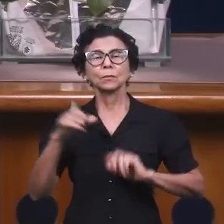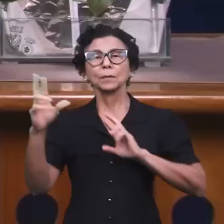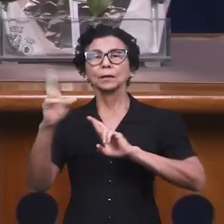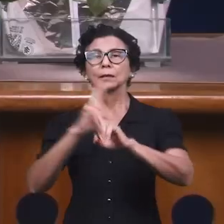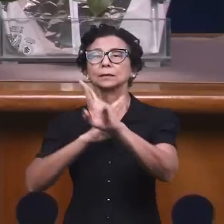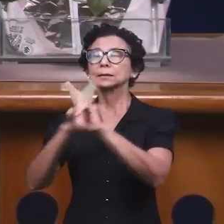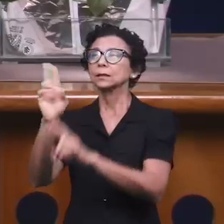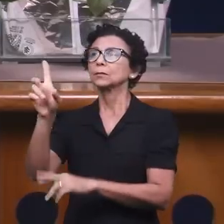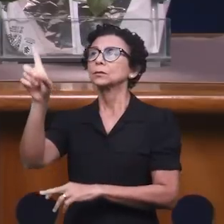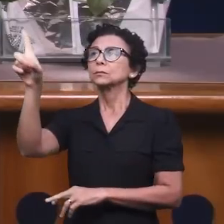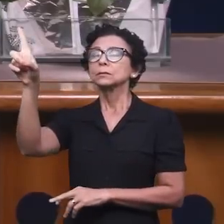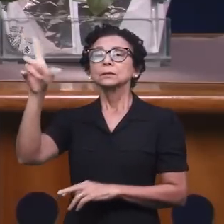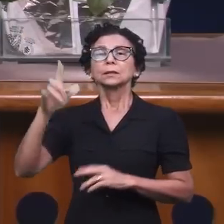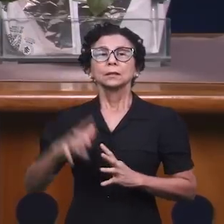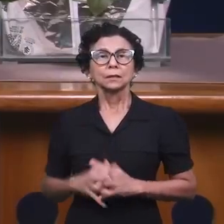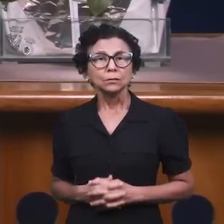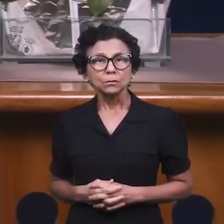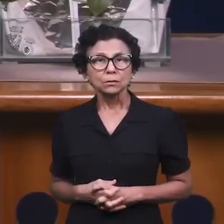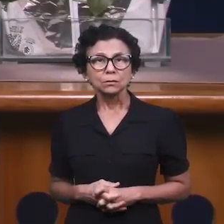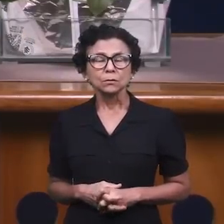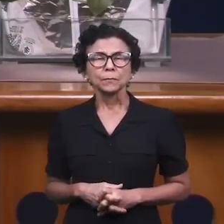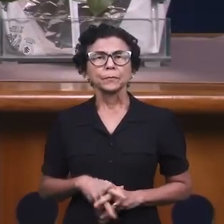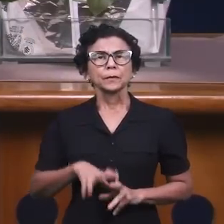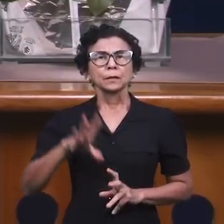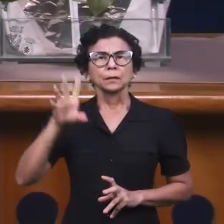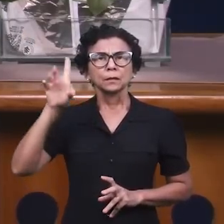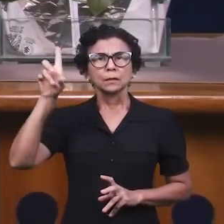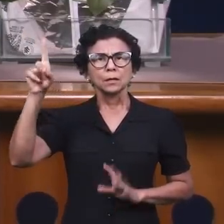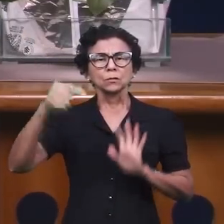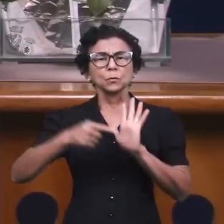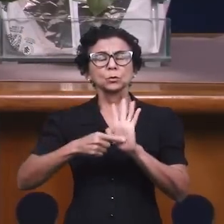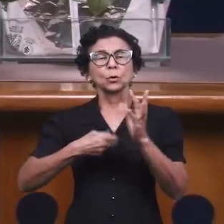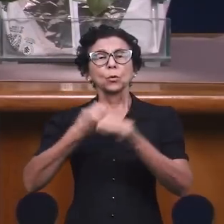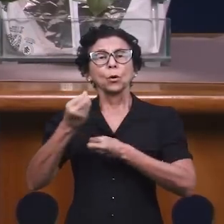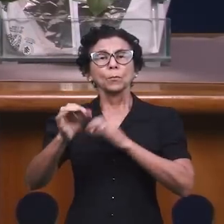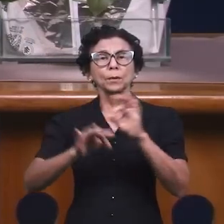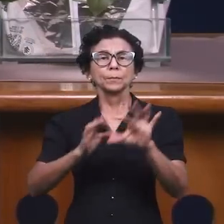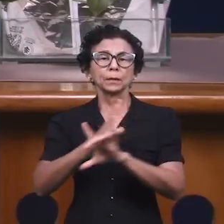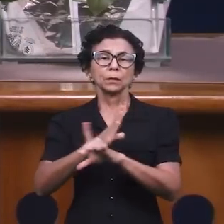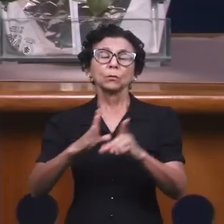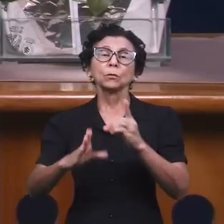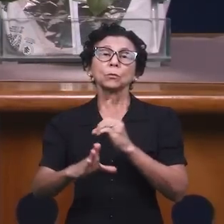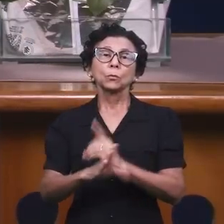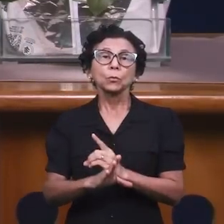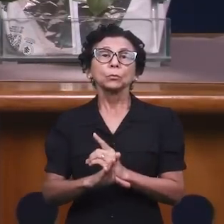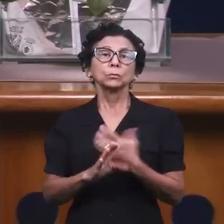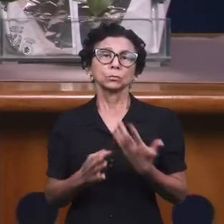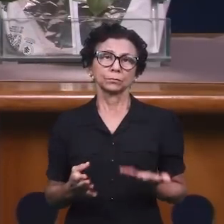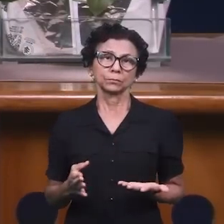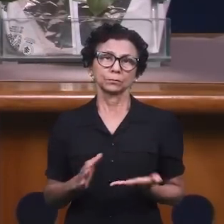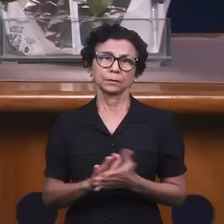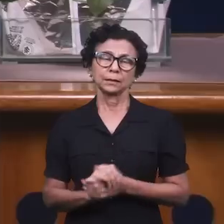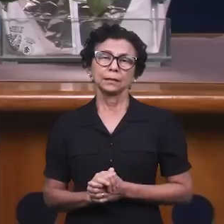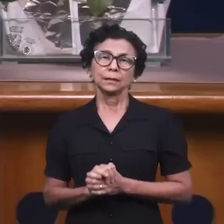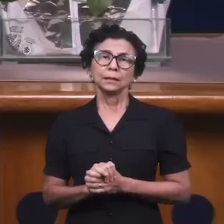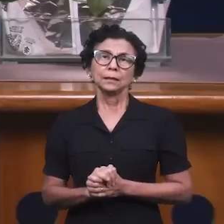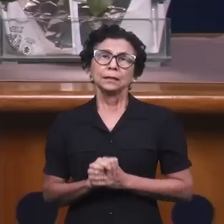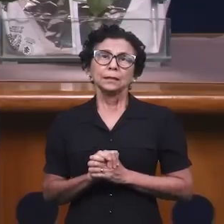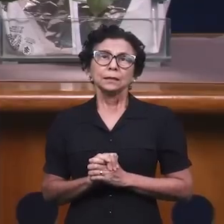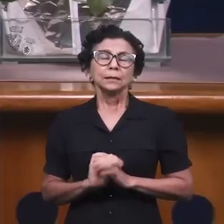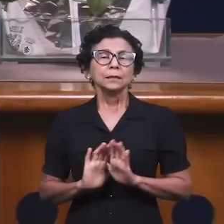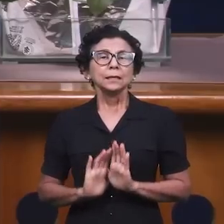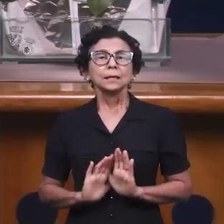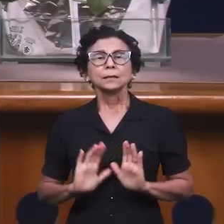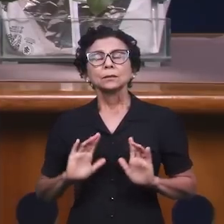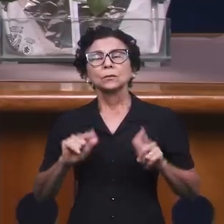com Deus. O culto estabelecido por Deus era uma manifestação do eterno poder de Deus, do favor